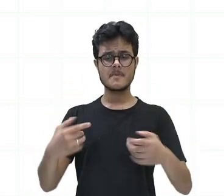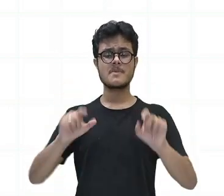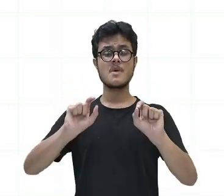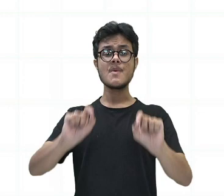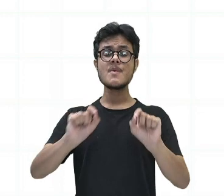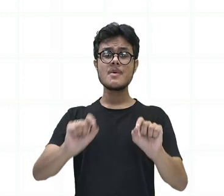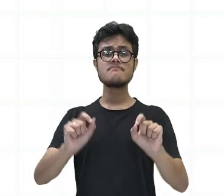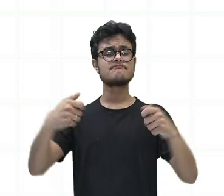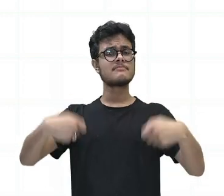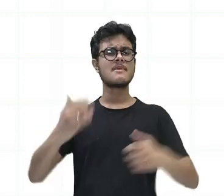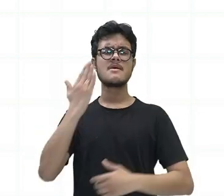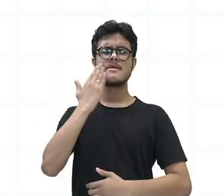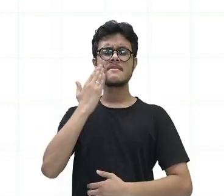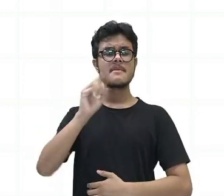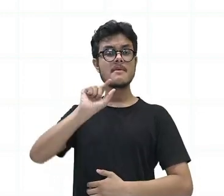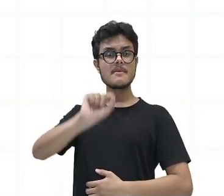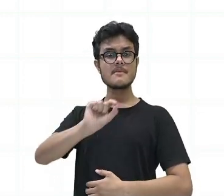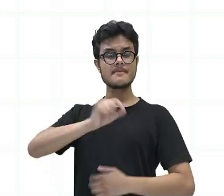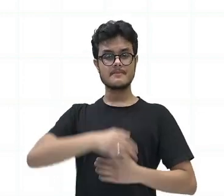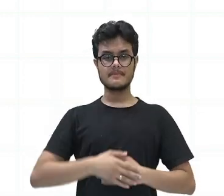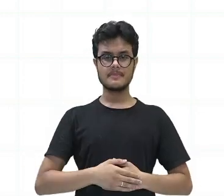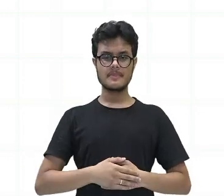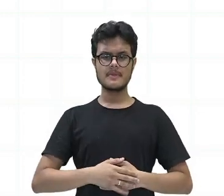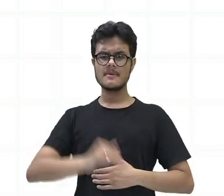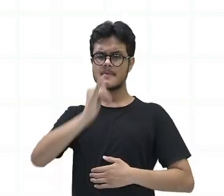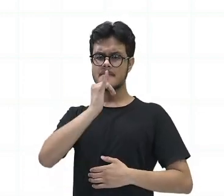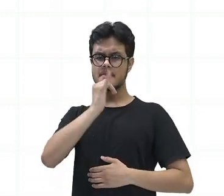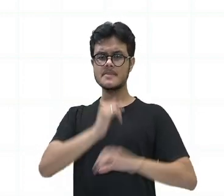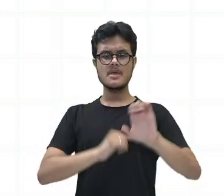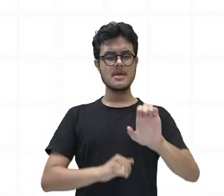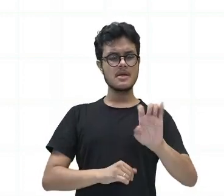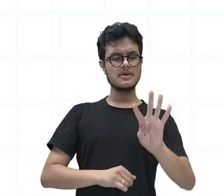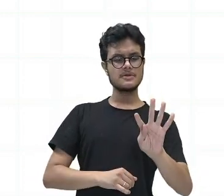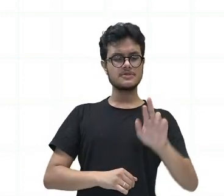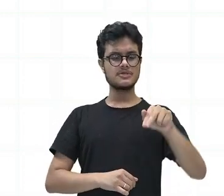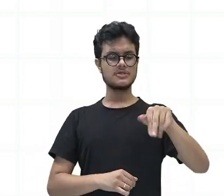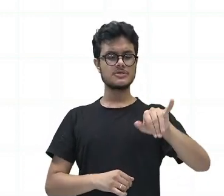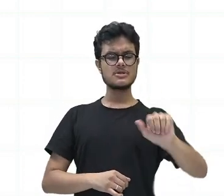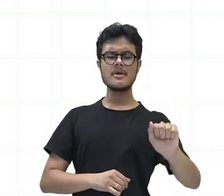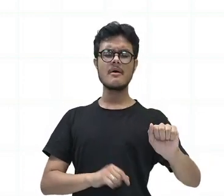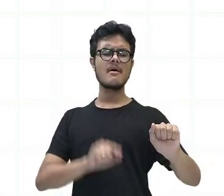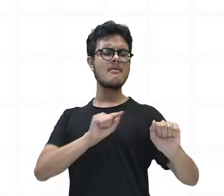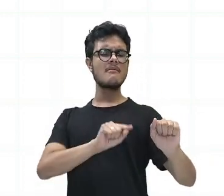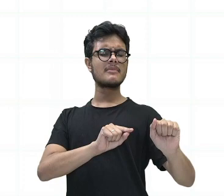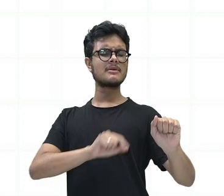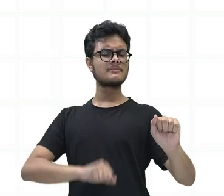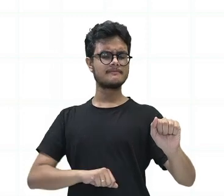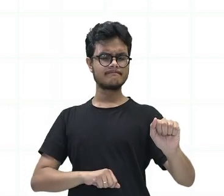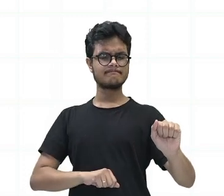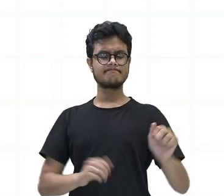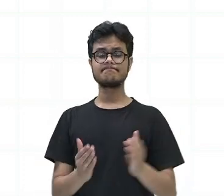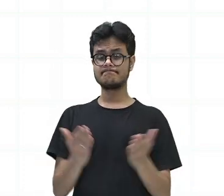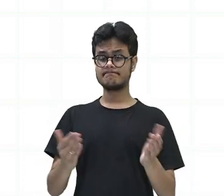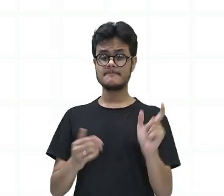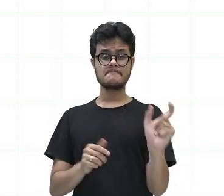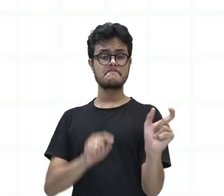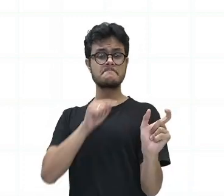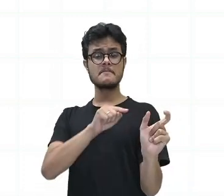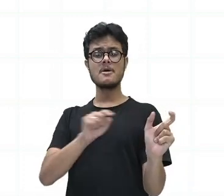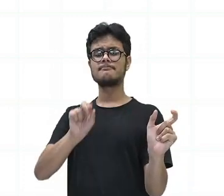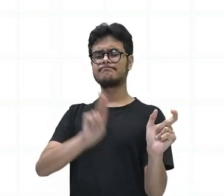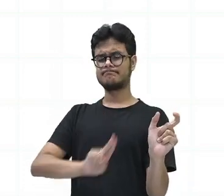Etnografia. Mas para nós falarmos de etnografia, nós também precisamos saber o que mais? Vamos lá? Etnia. O que